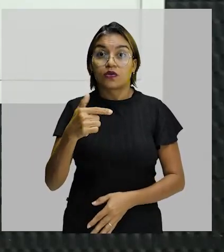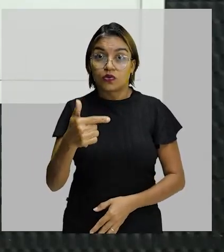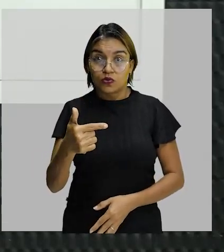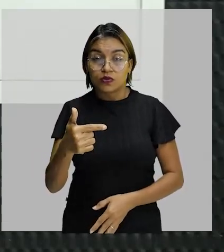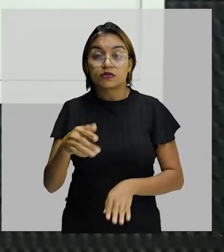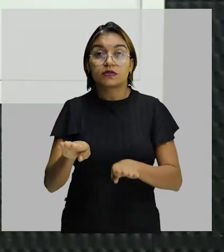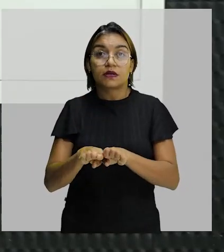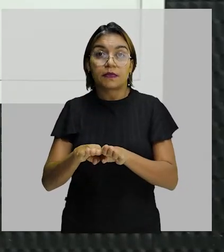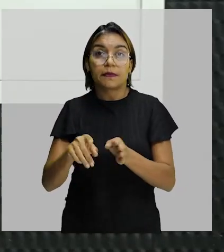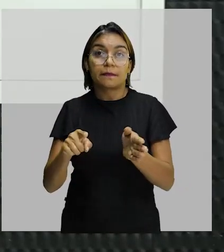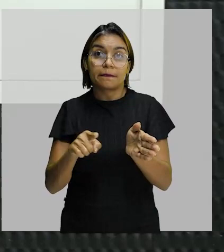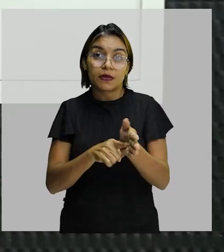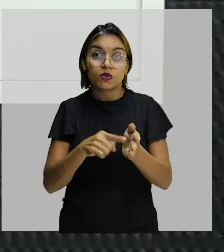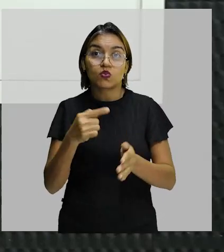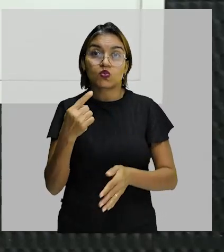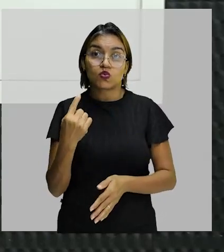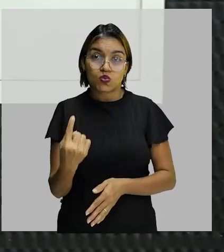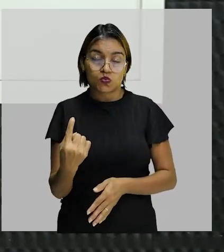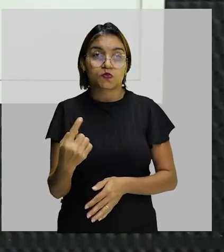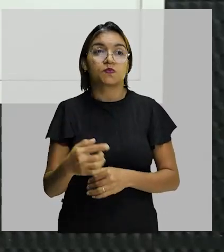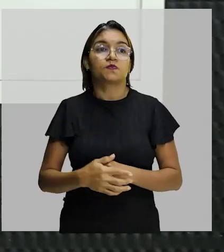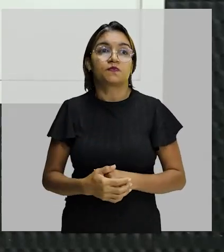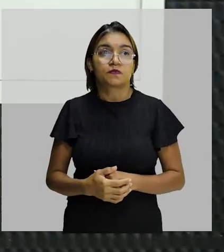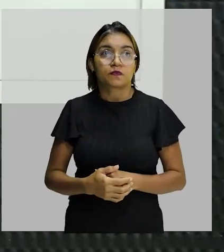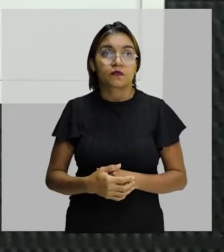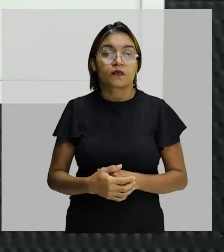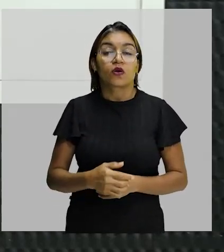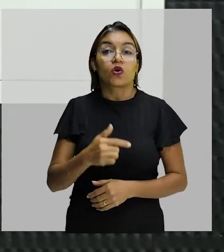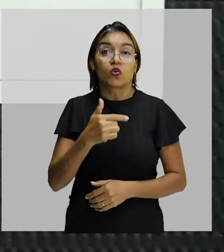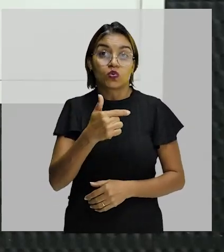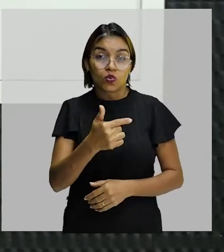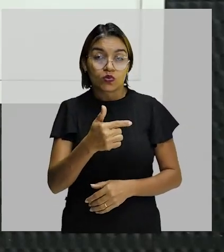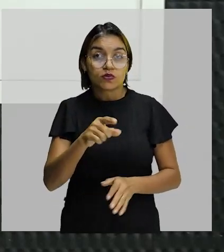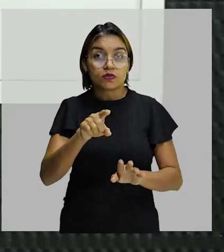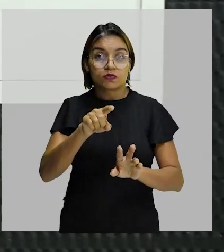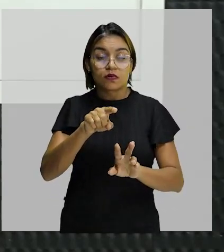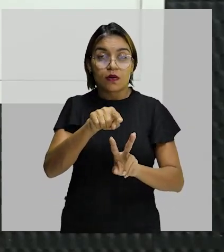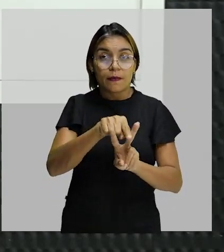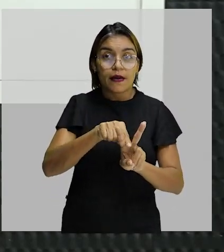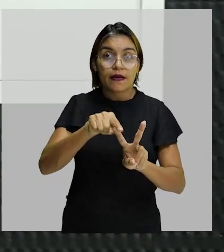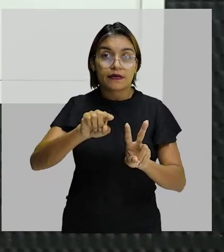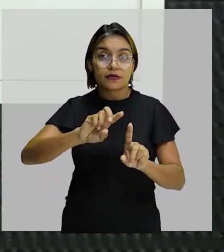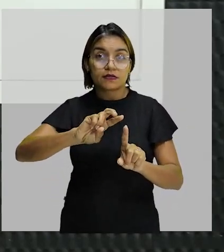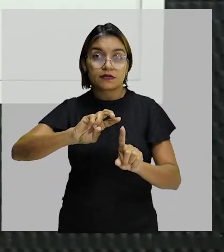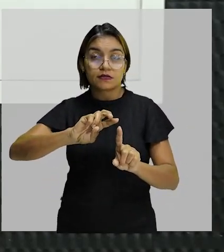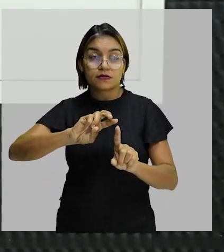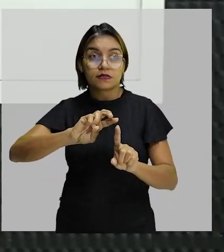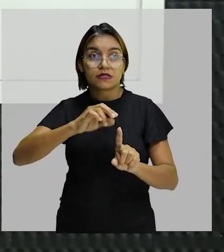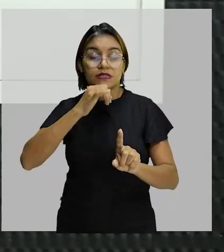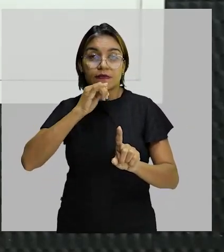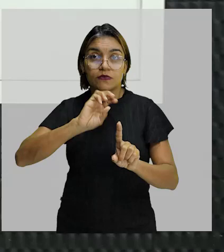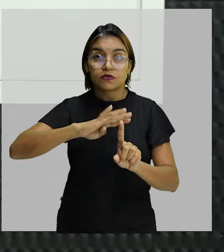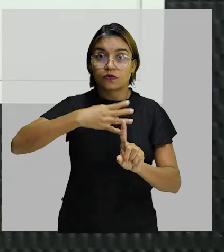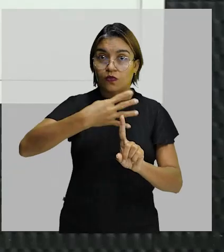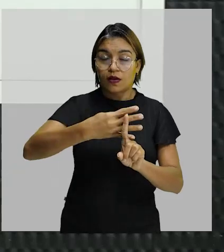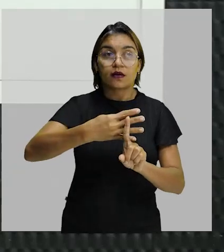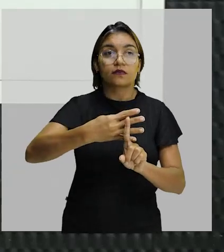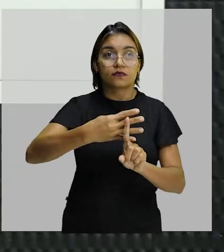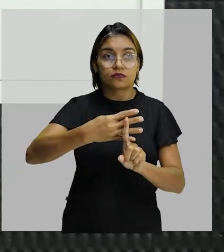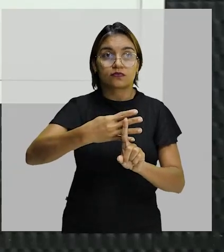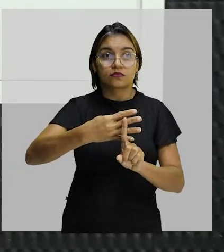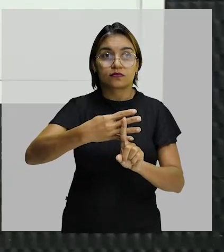que você tem que entender que esse 2 é uma raiz de multiplicidade 4 e que esse menos 1 aqui é uma raiz de